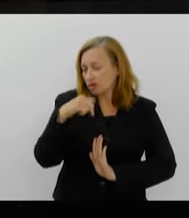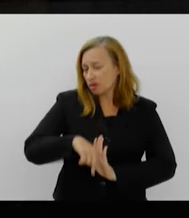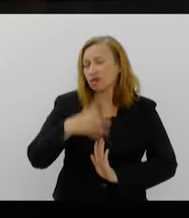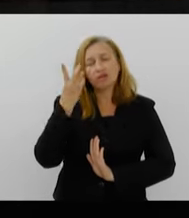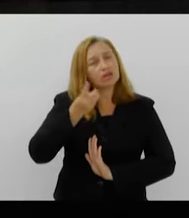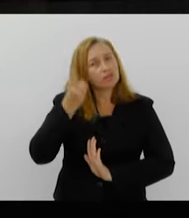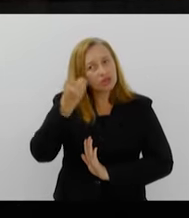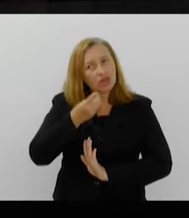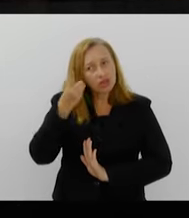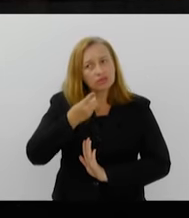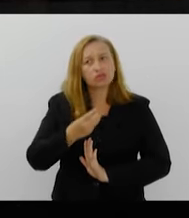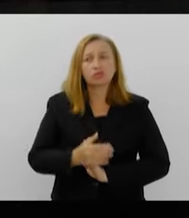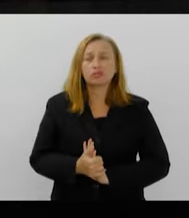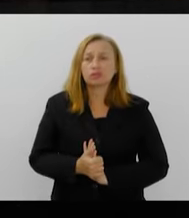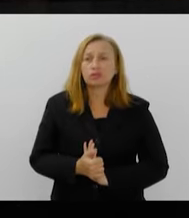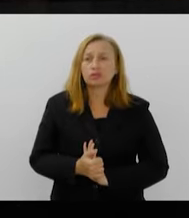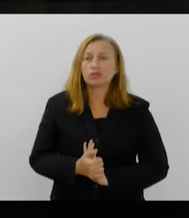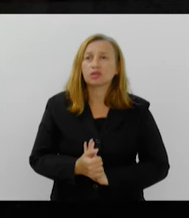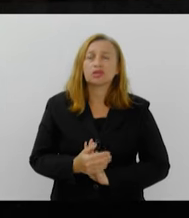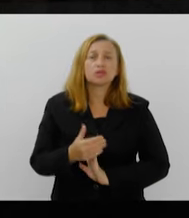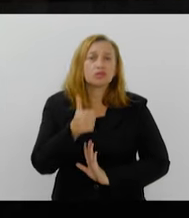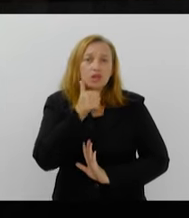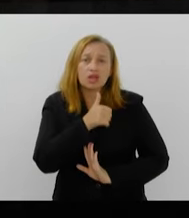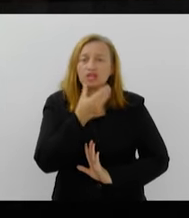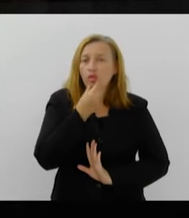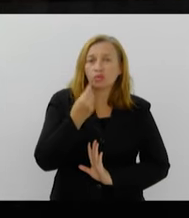deputados e deputadas,